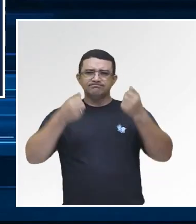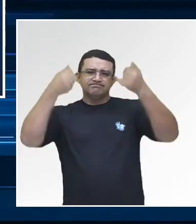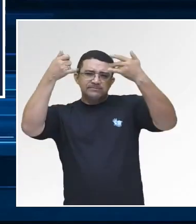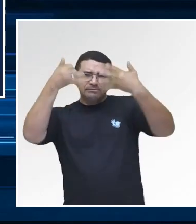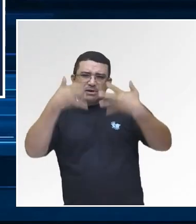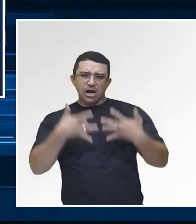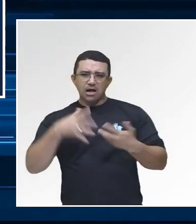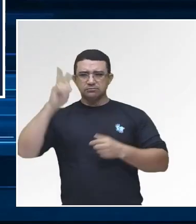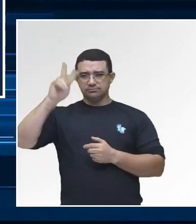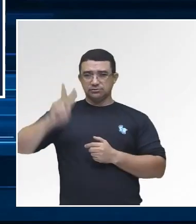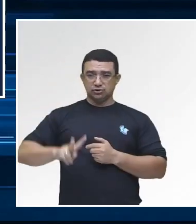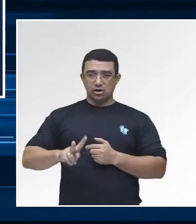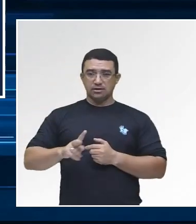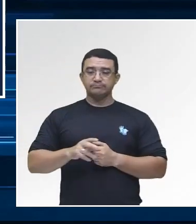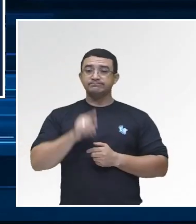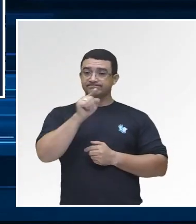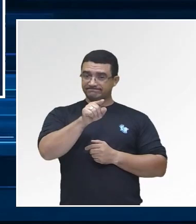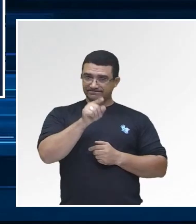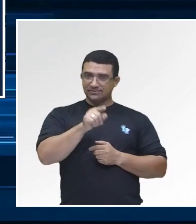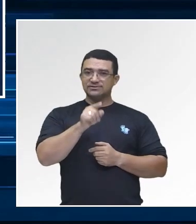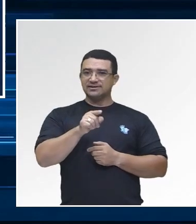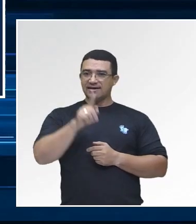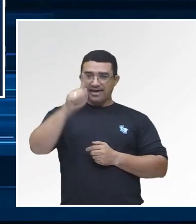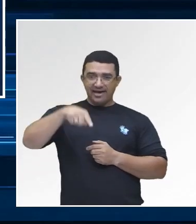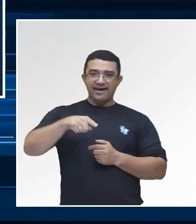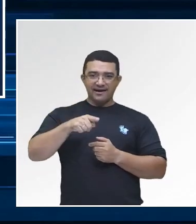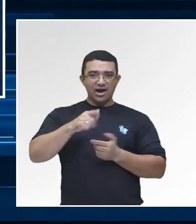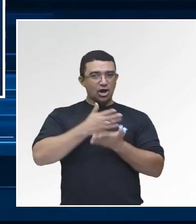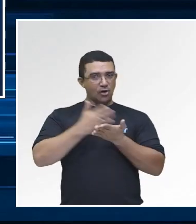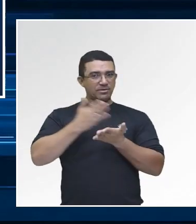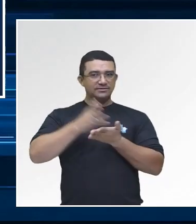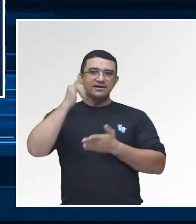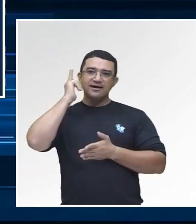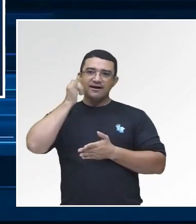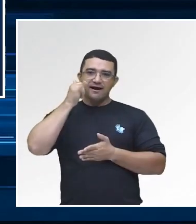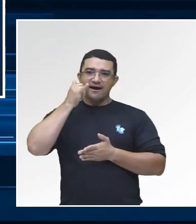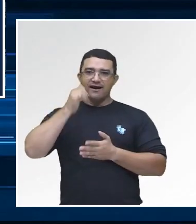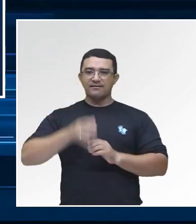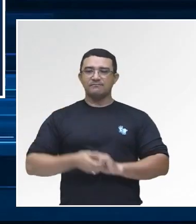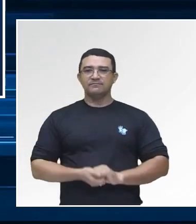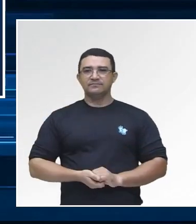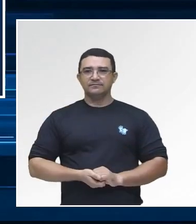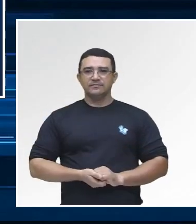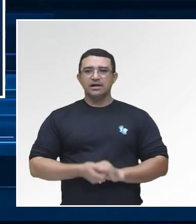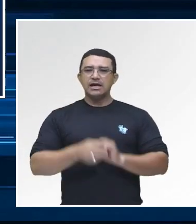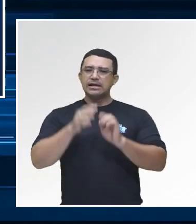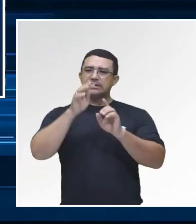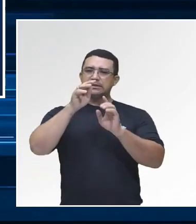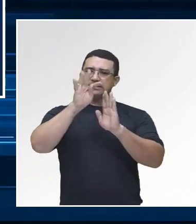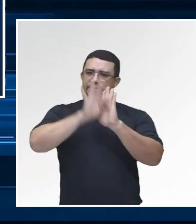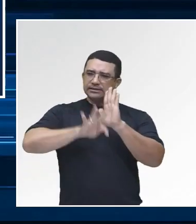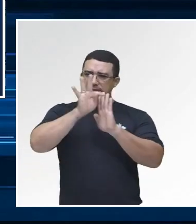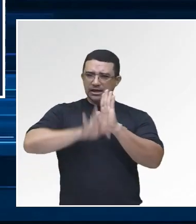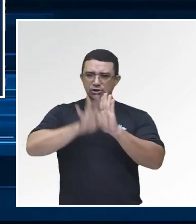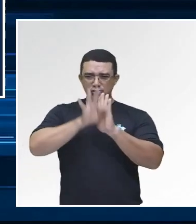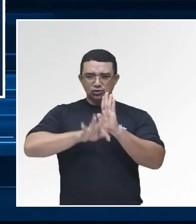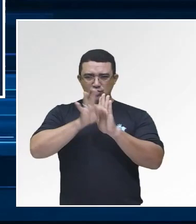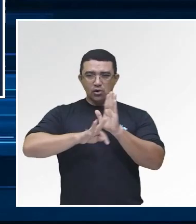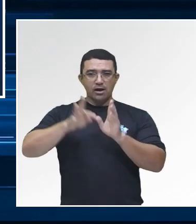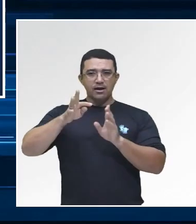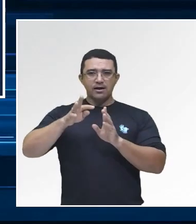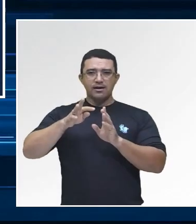uma história, você está narrando. O texto narrativo ficcional. O que